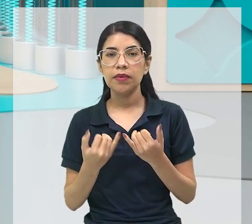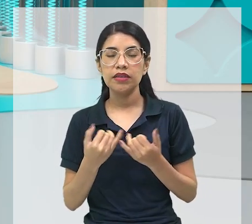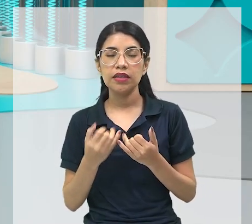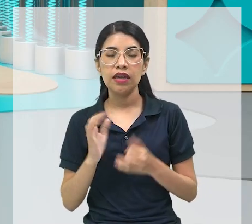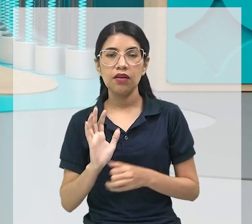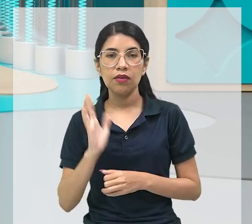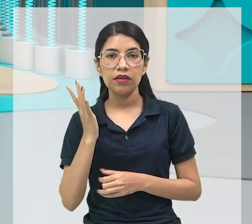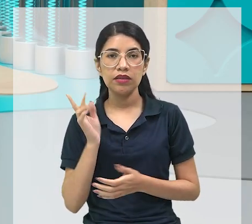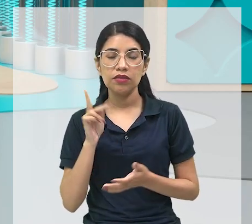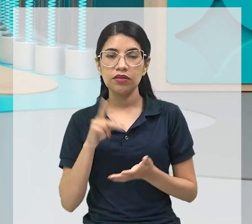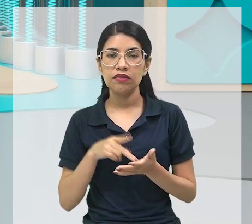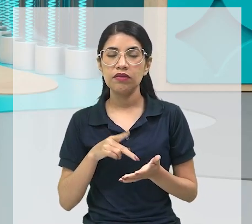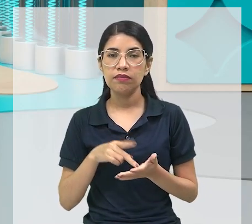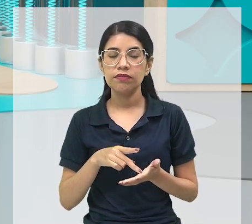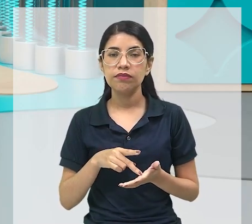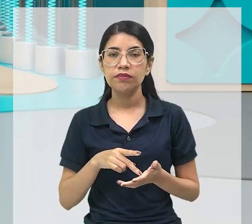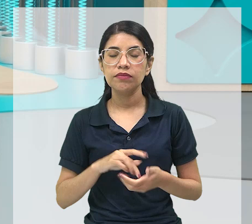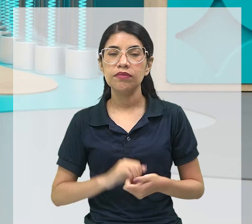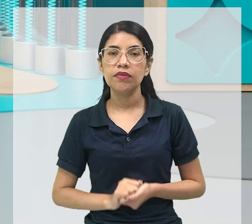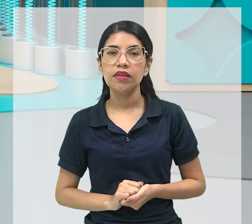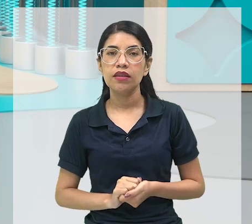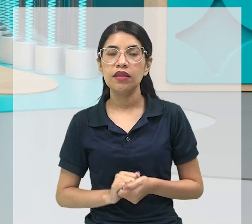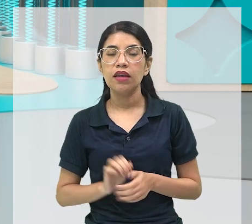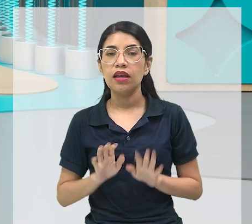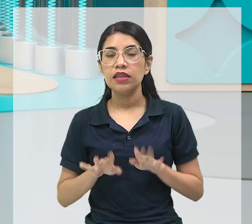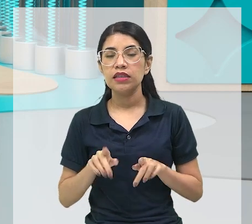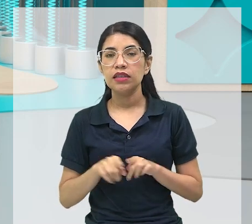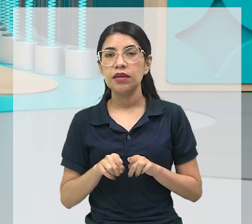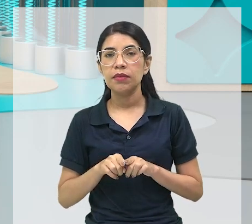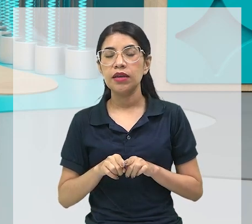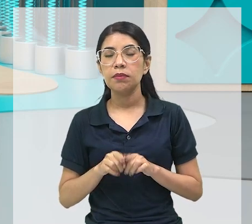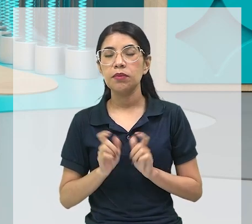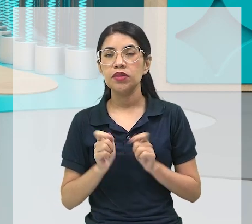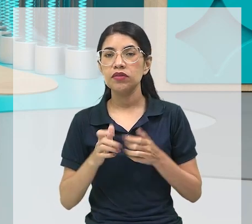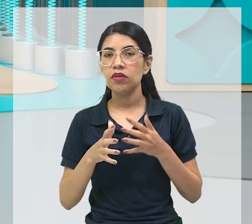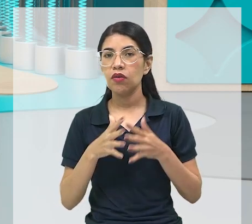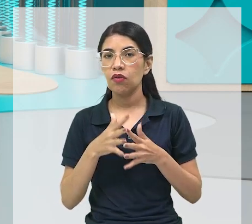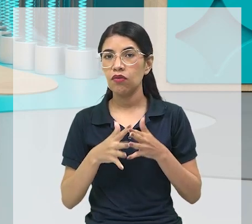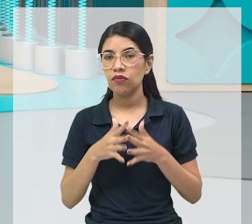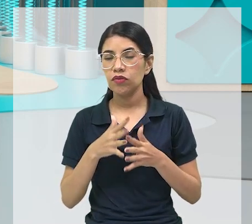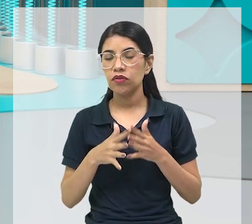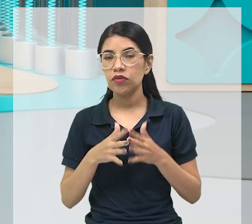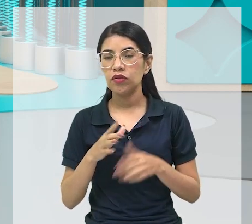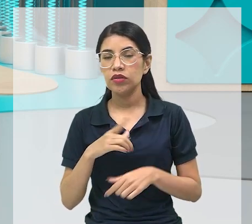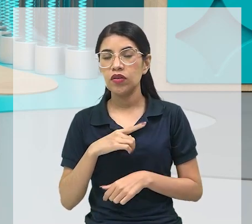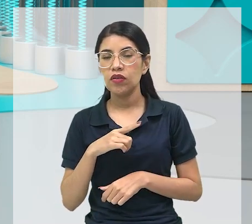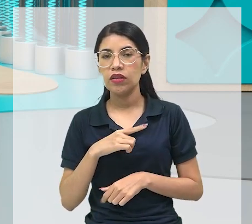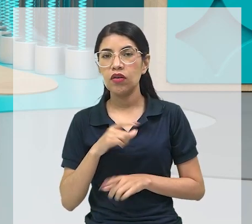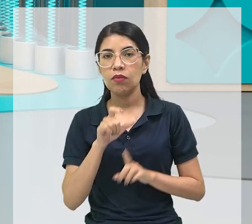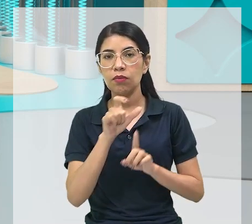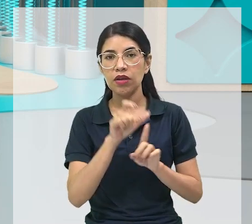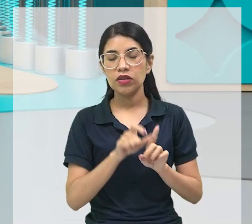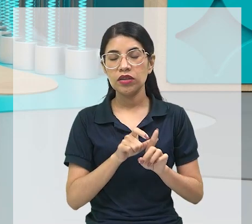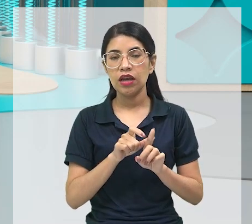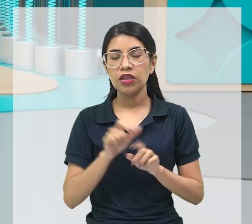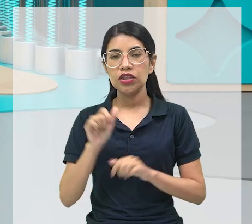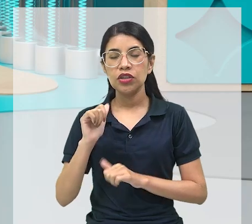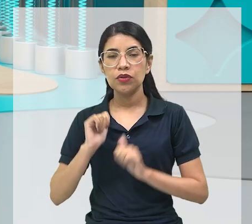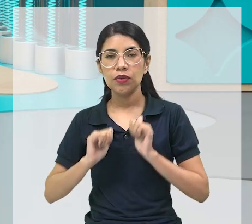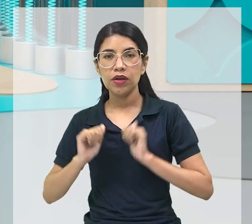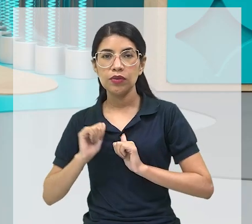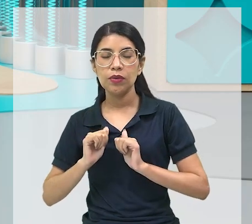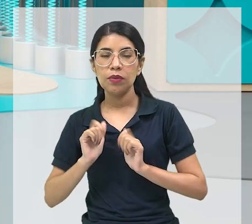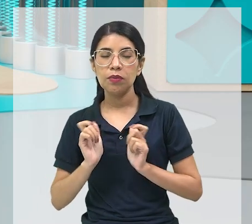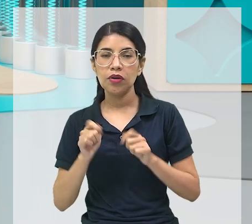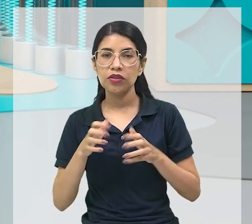uma forma real. Muitas vezes é comum até as pessoas confundirem, né, o personagem com a pessoa,